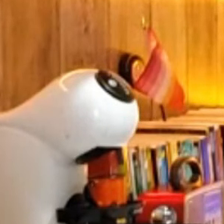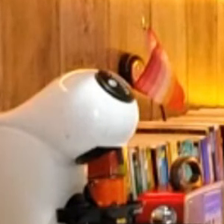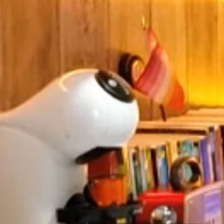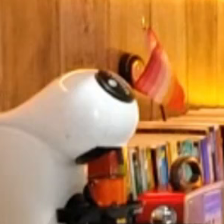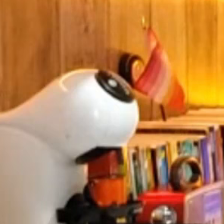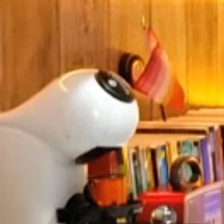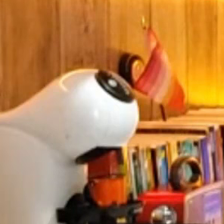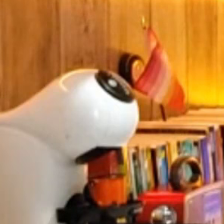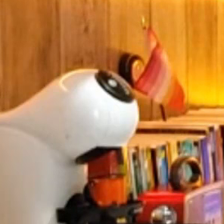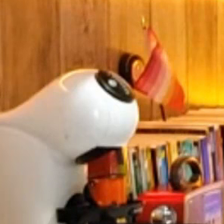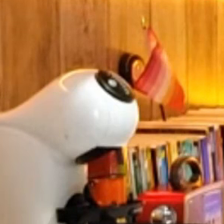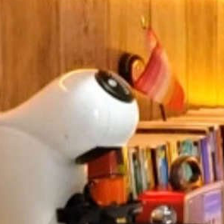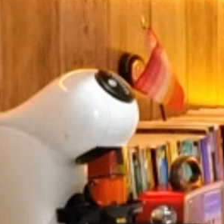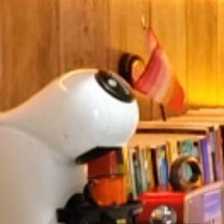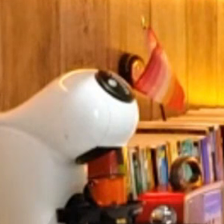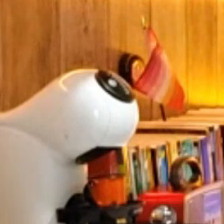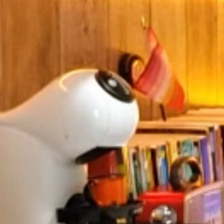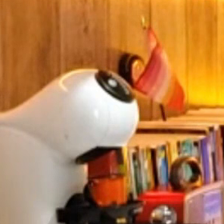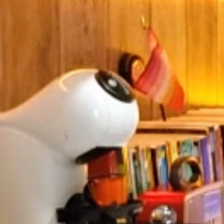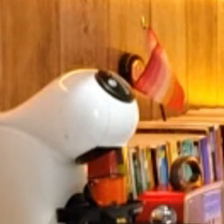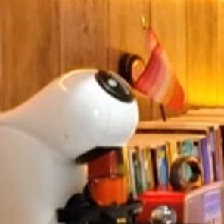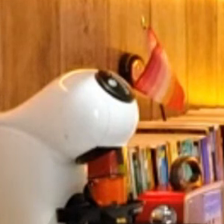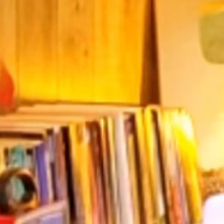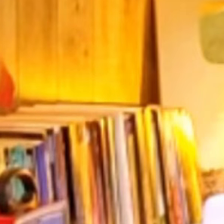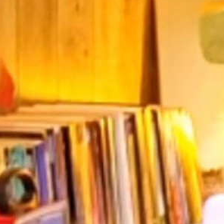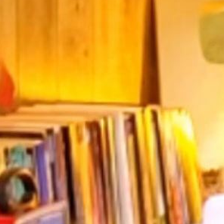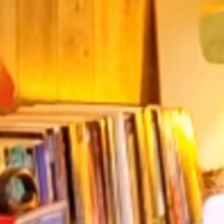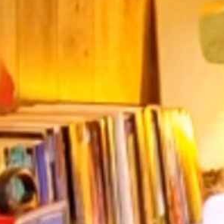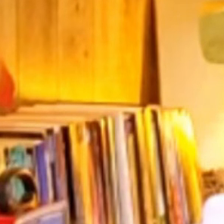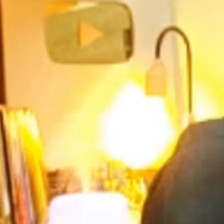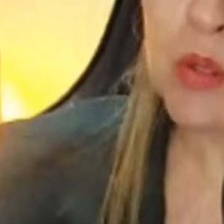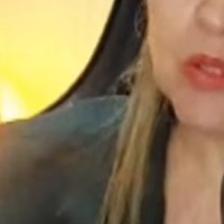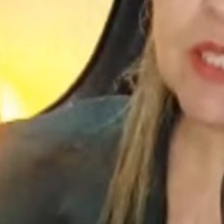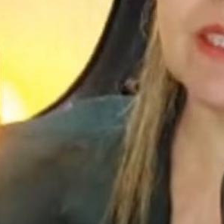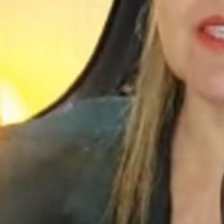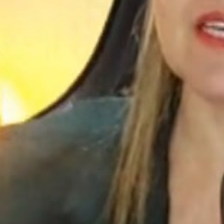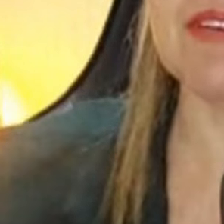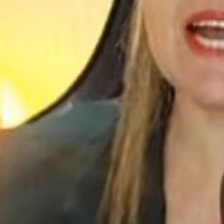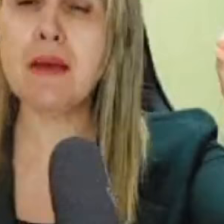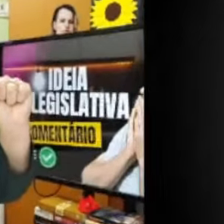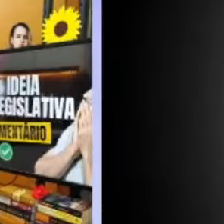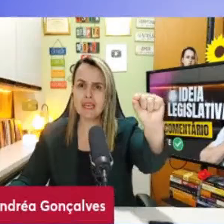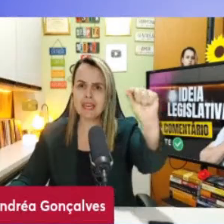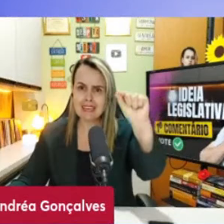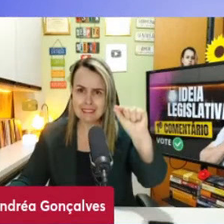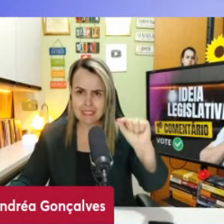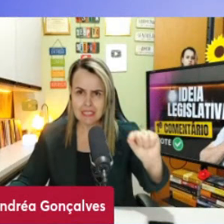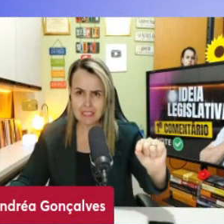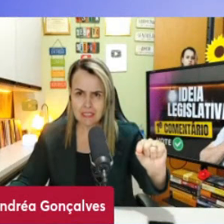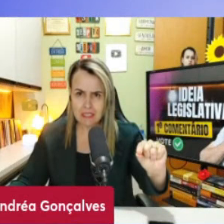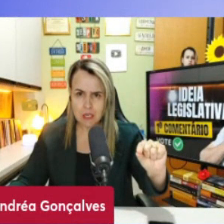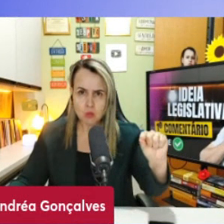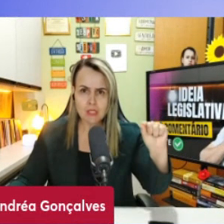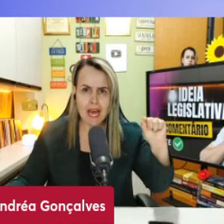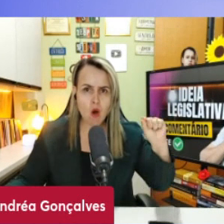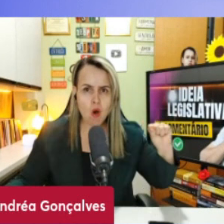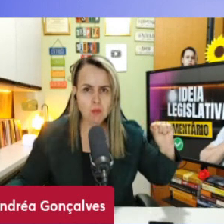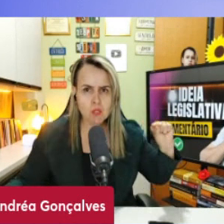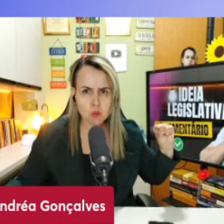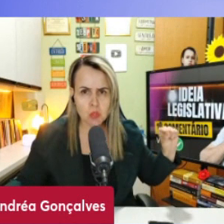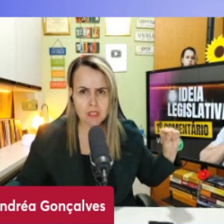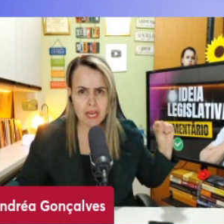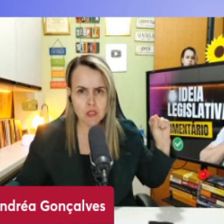de bolsonaro para trazer a conexão que com certeza haverá entre os